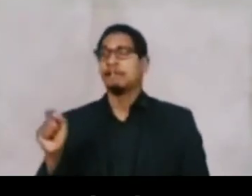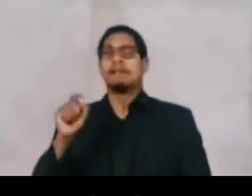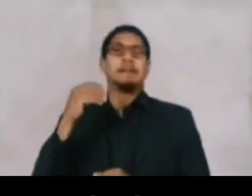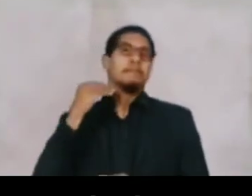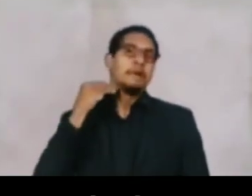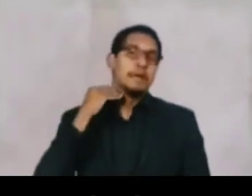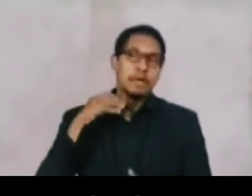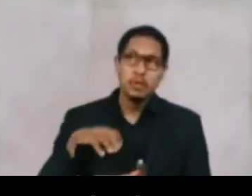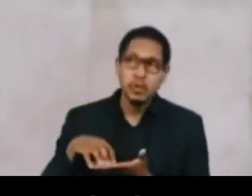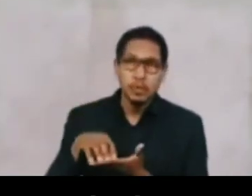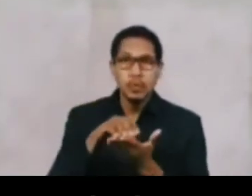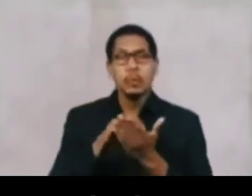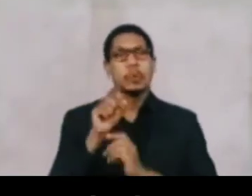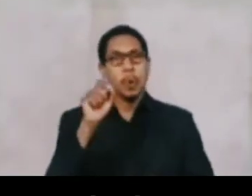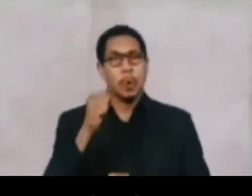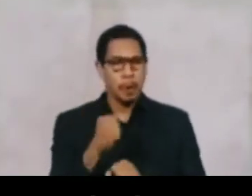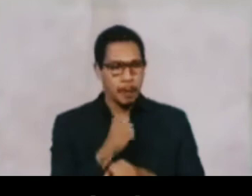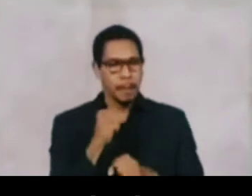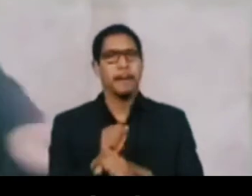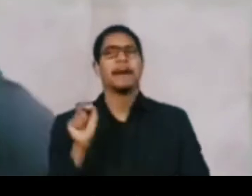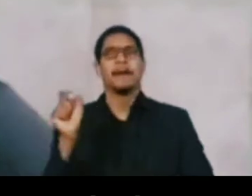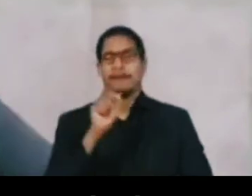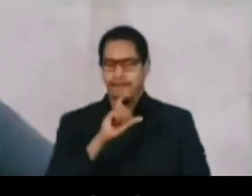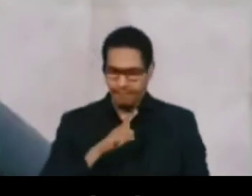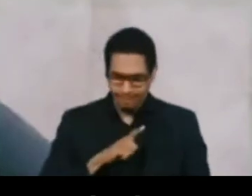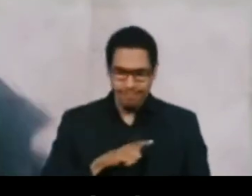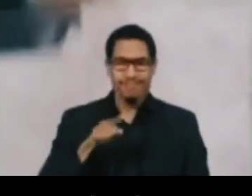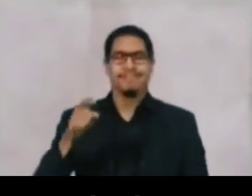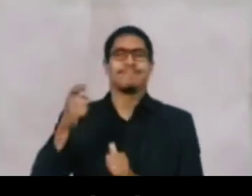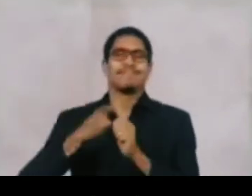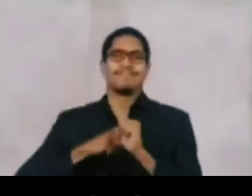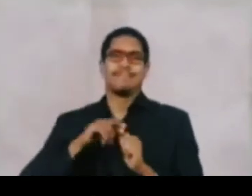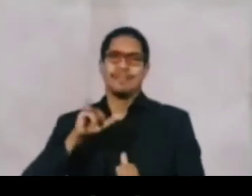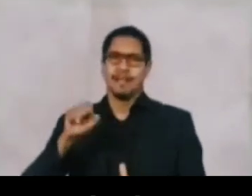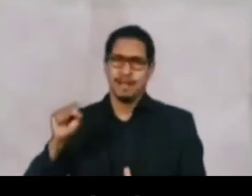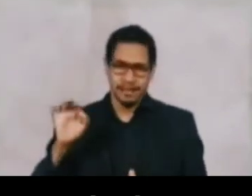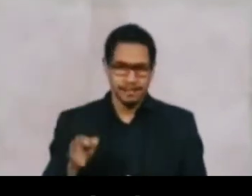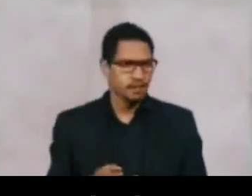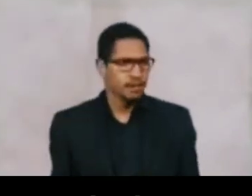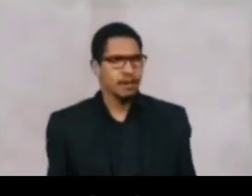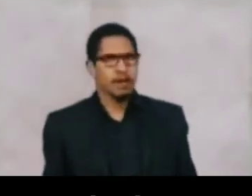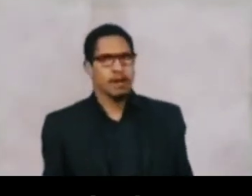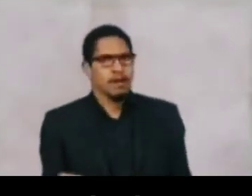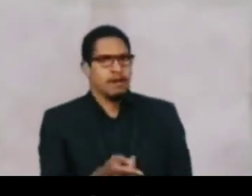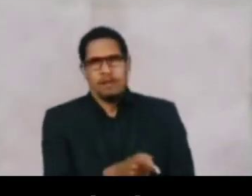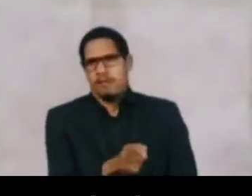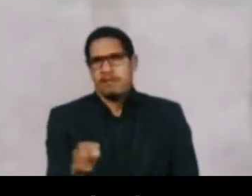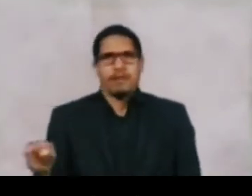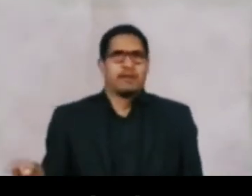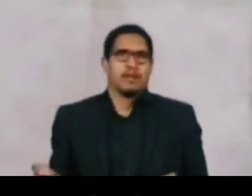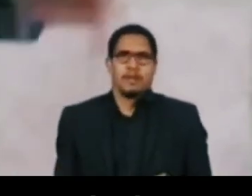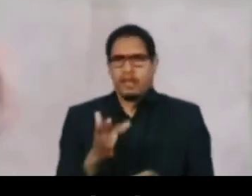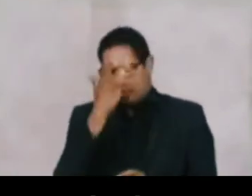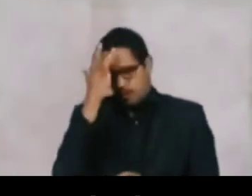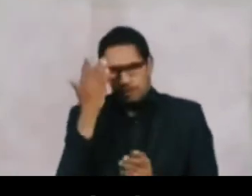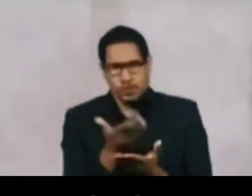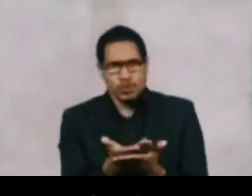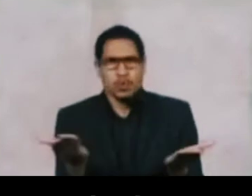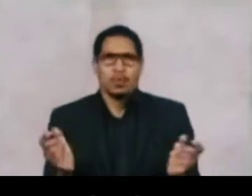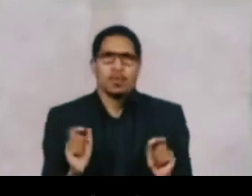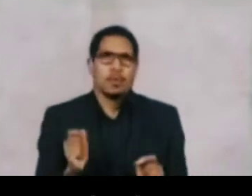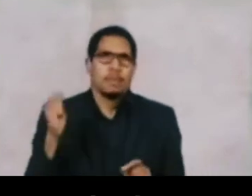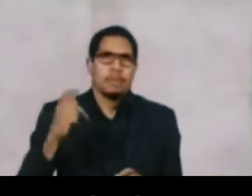cobrando as grandes consultoras também, que são os grandes devedores do ISS, não confiscando salários,